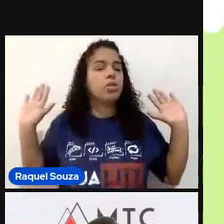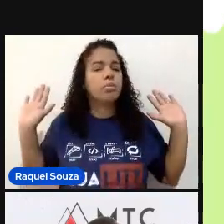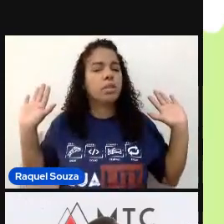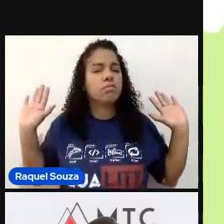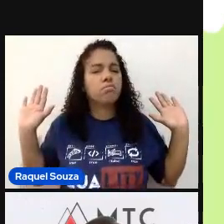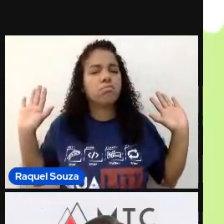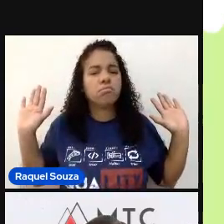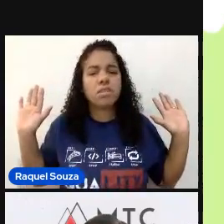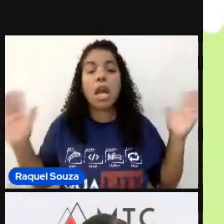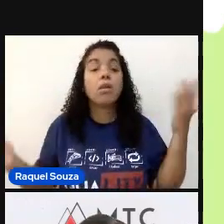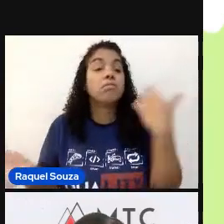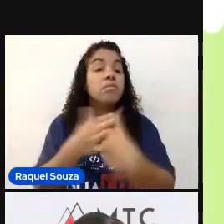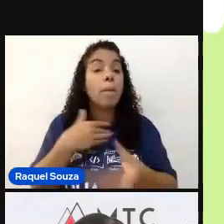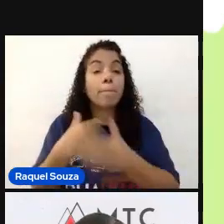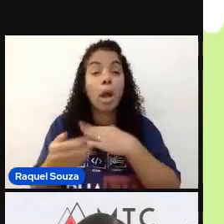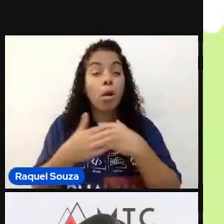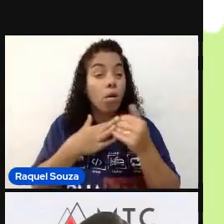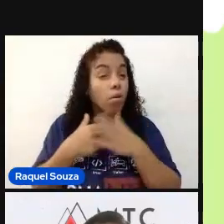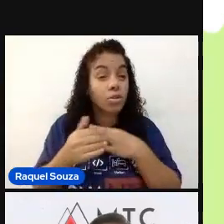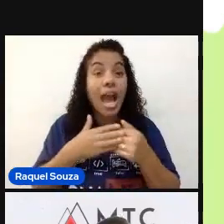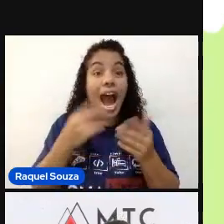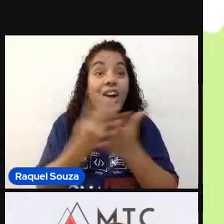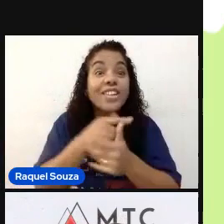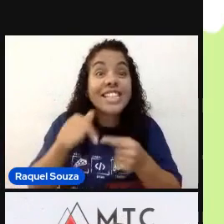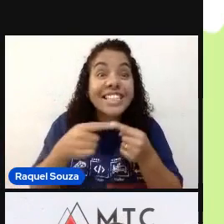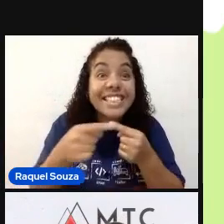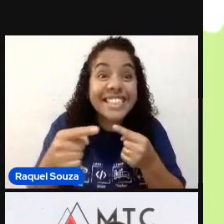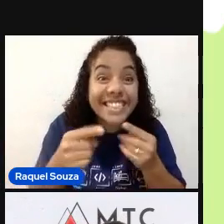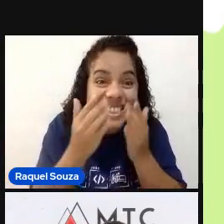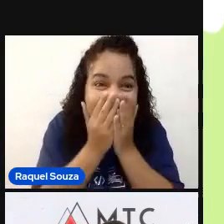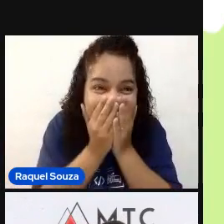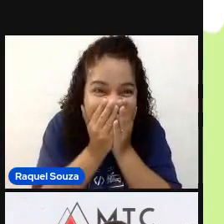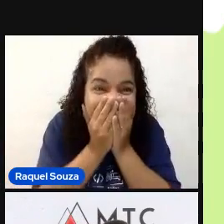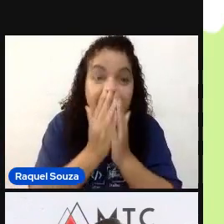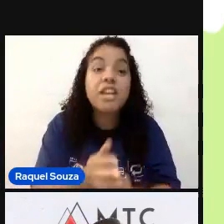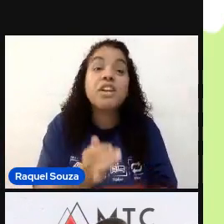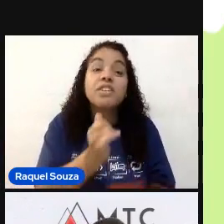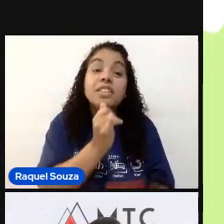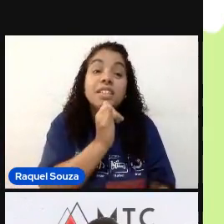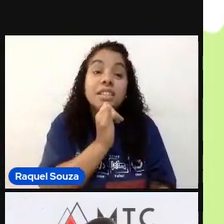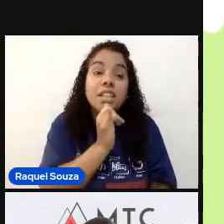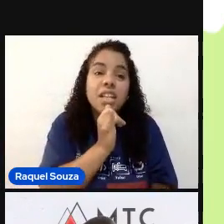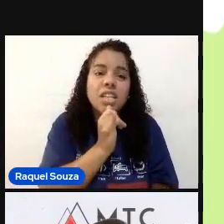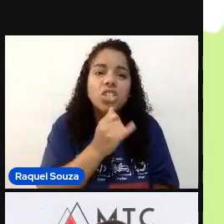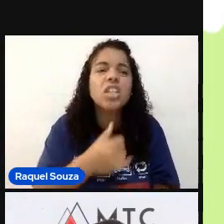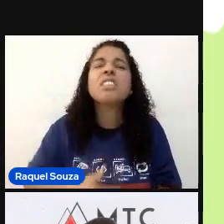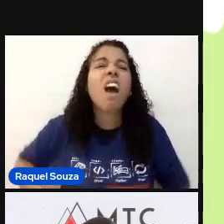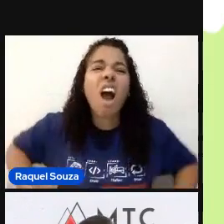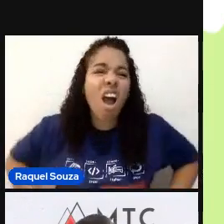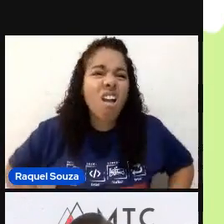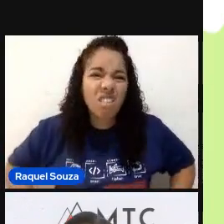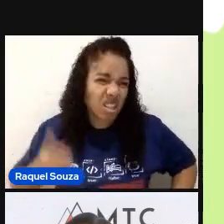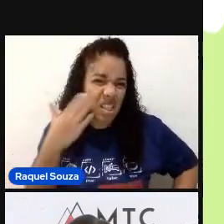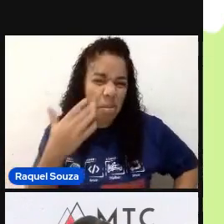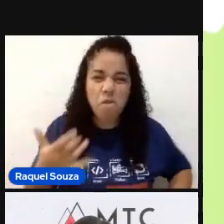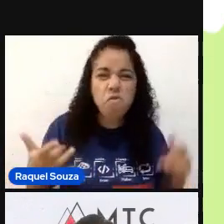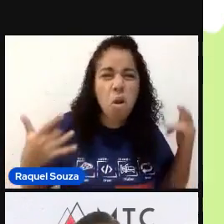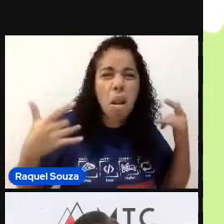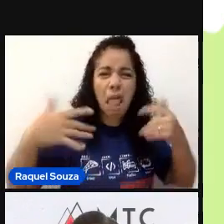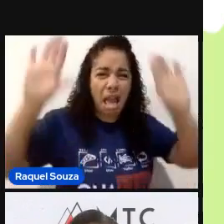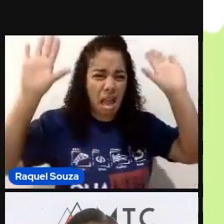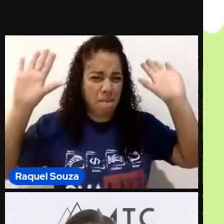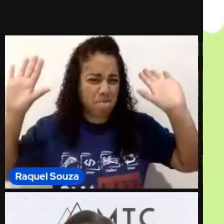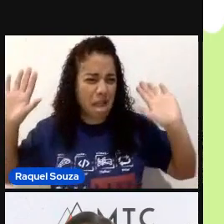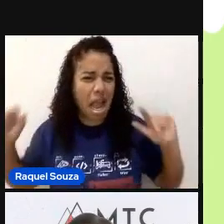simplesmente não me importo mais. Aconteceu isso essa semana. Eu fiquei muito triste. Aí eu disse, sabe de uma coisa? Eu vou largar a mão, não